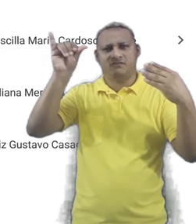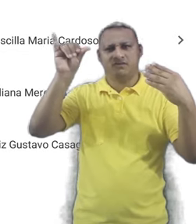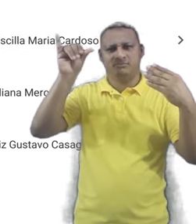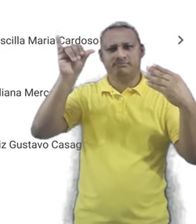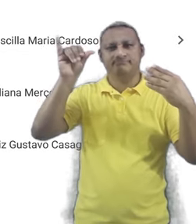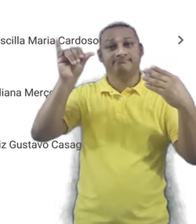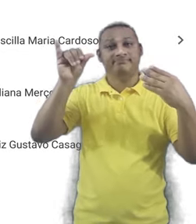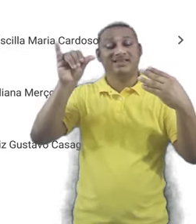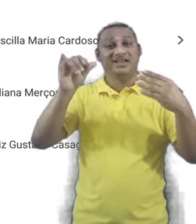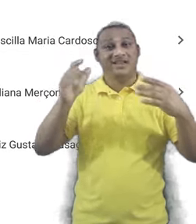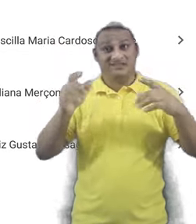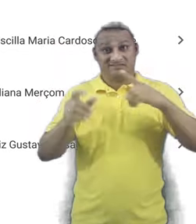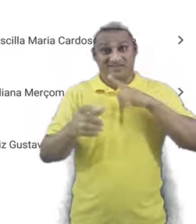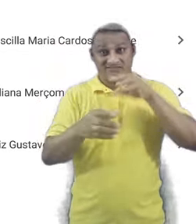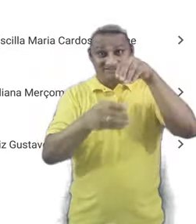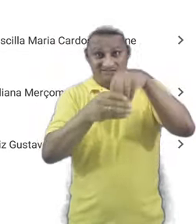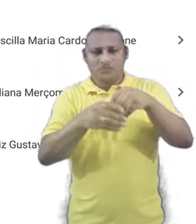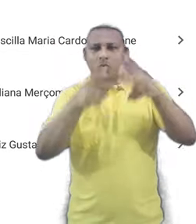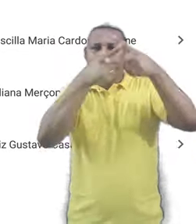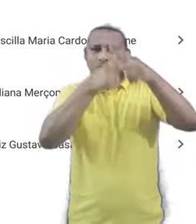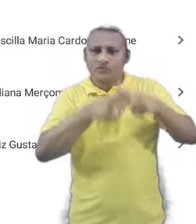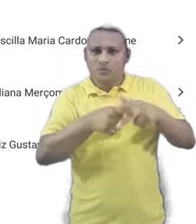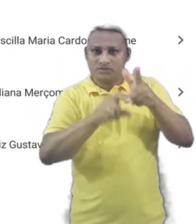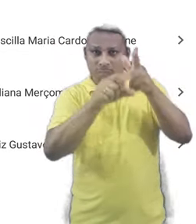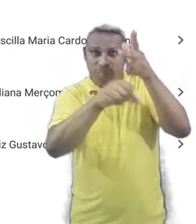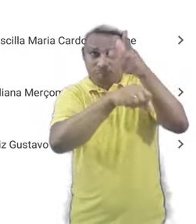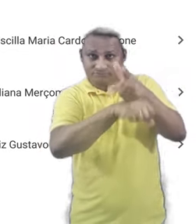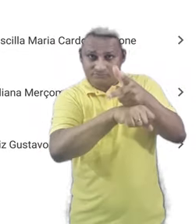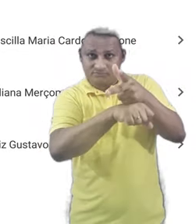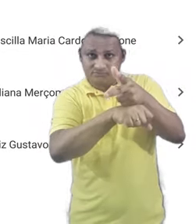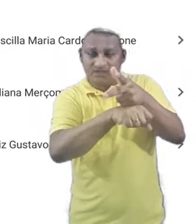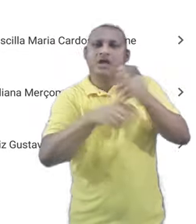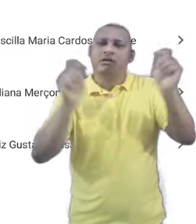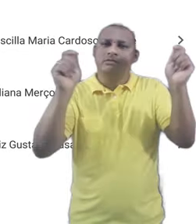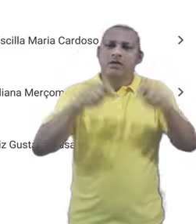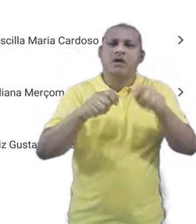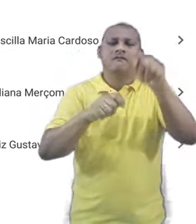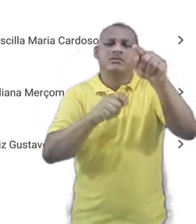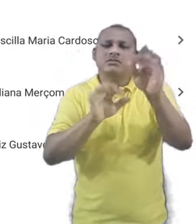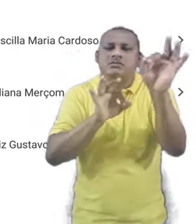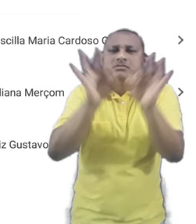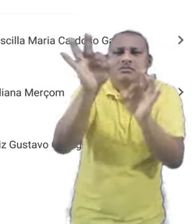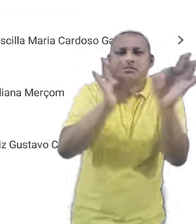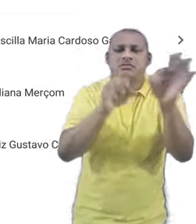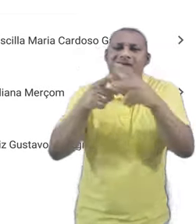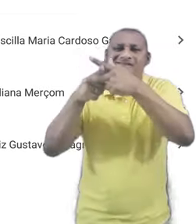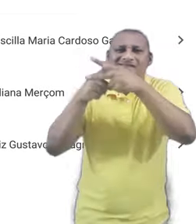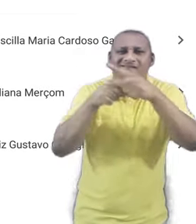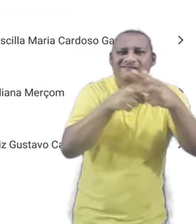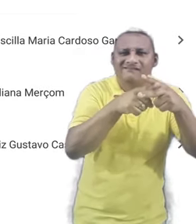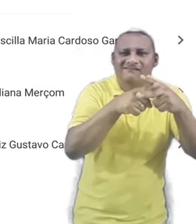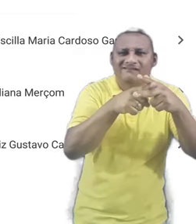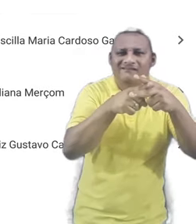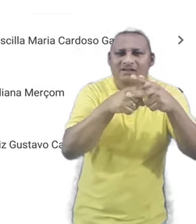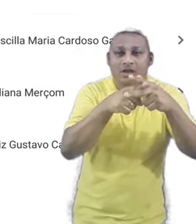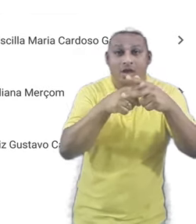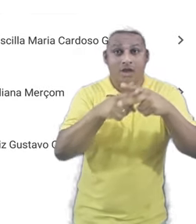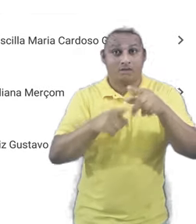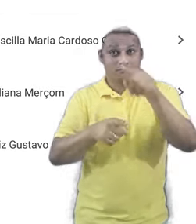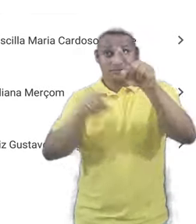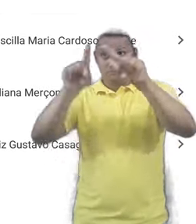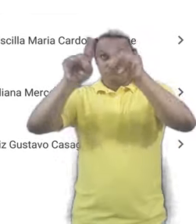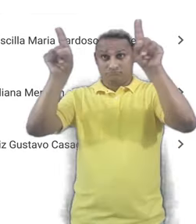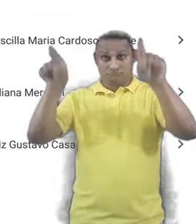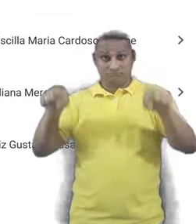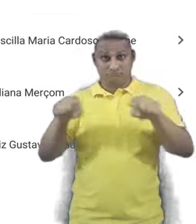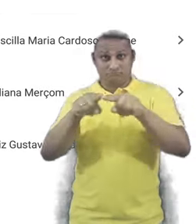reativar o microfone ou a câmera durante a videoconferência clicamos nos ícones correspondentes na